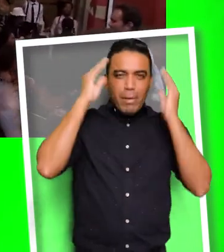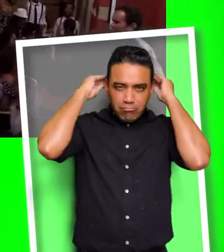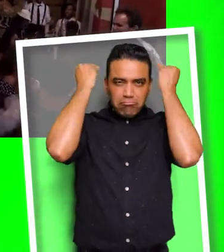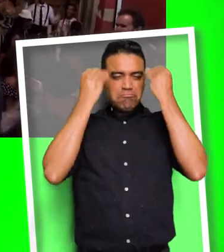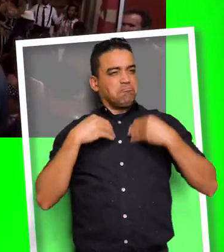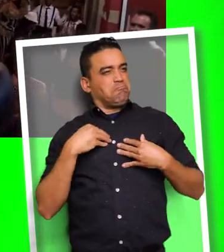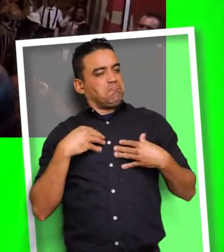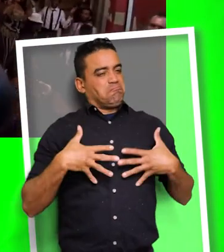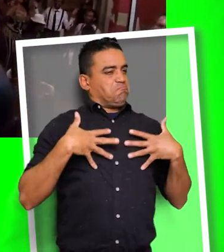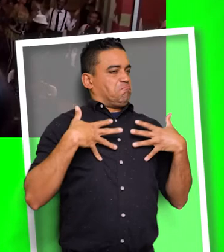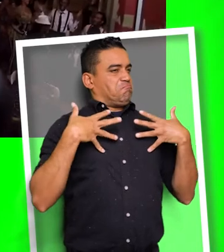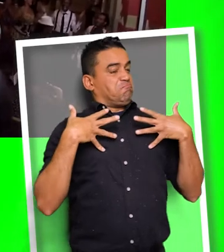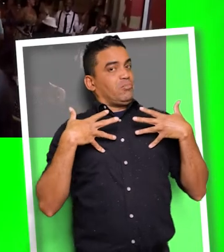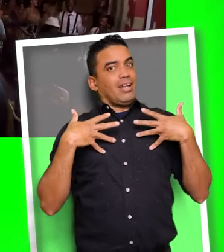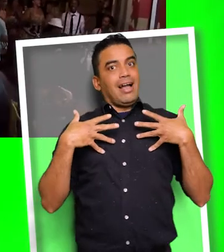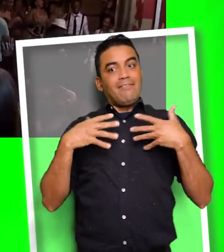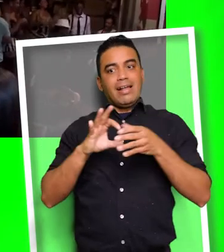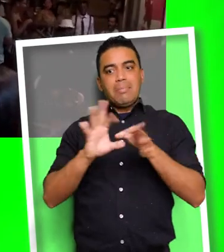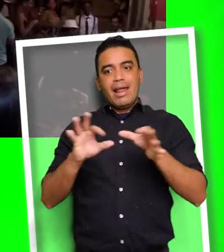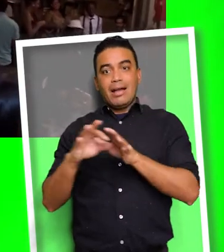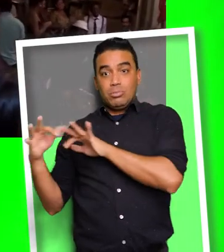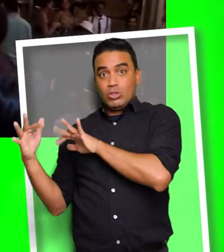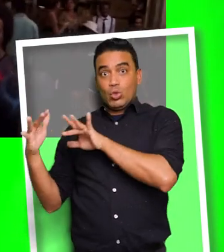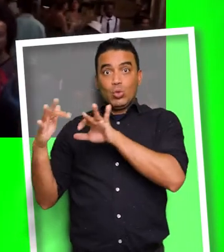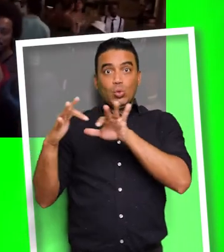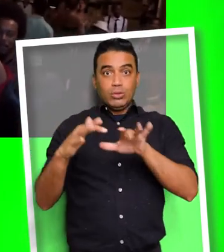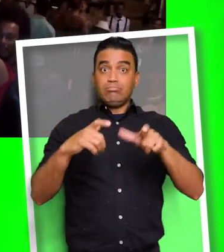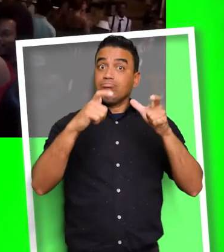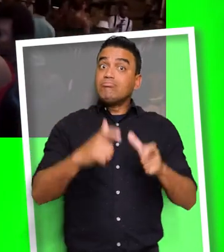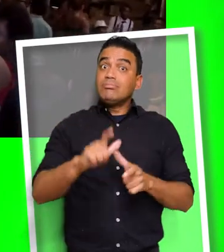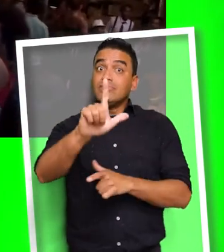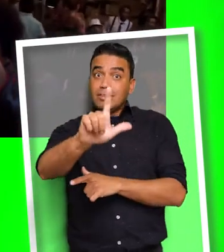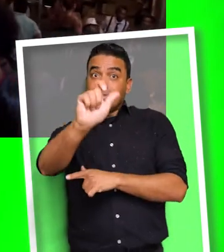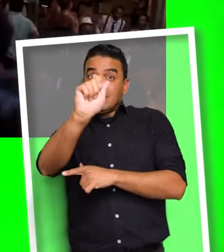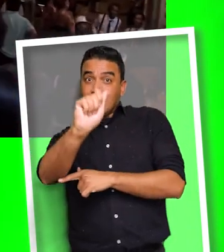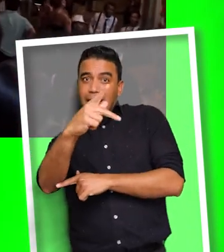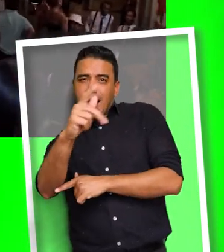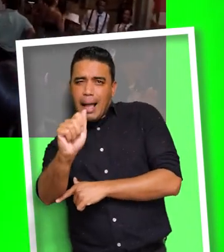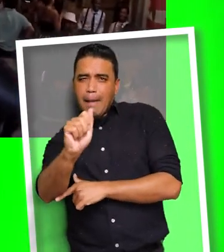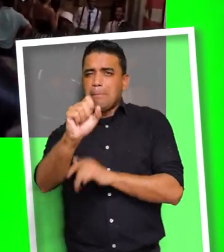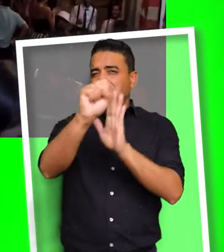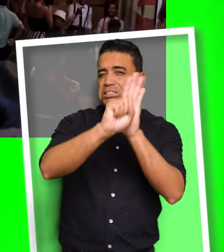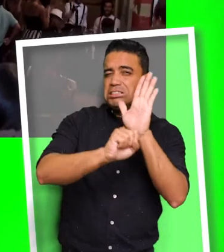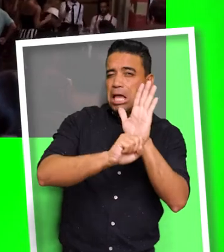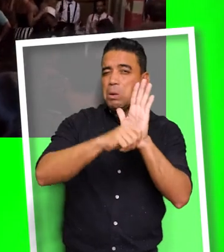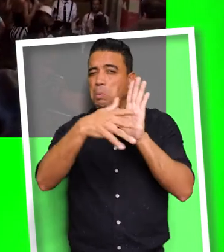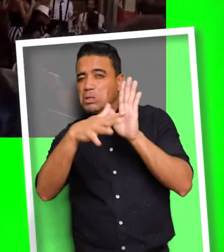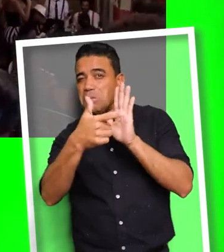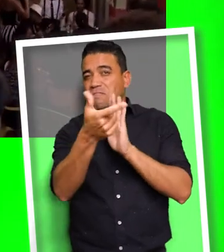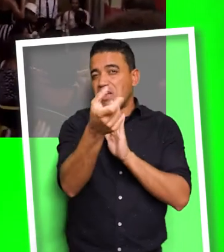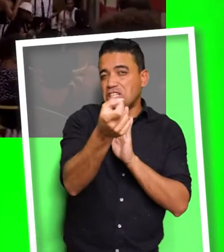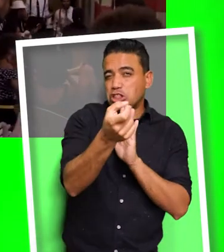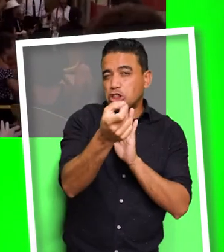liberando para o público onde que você está, né? Você está na Lapa. em meados do século XX.